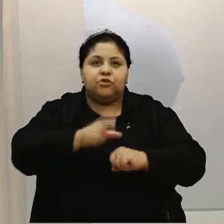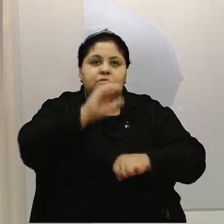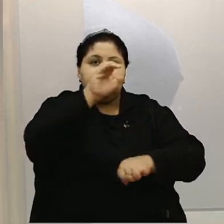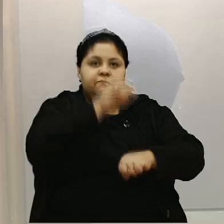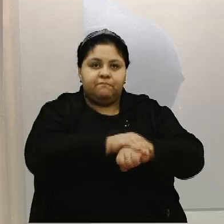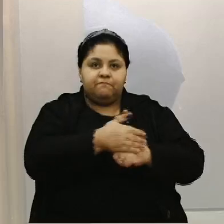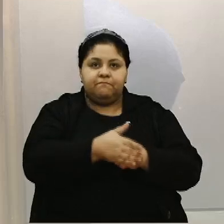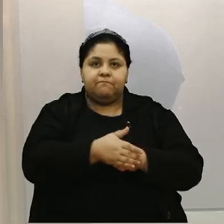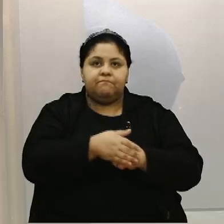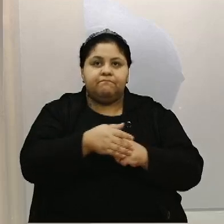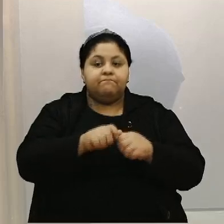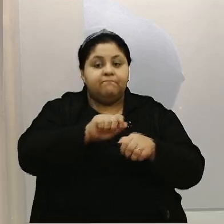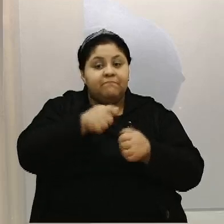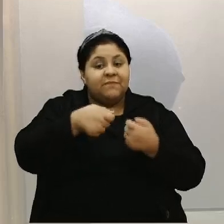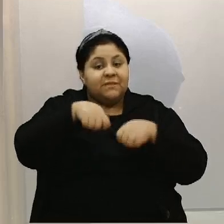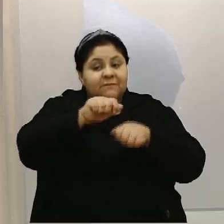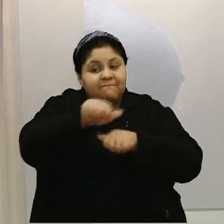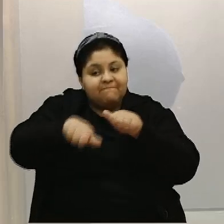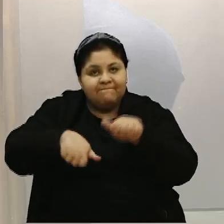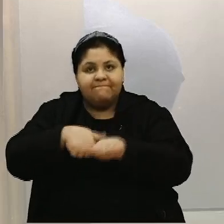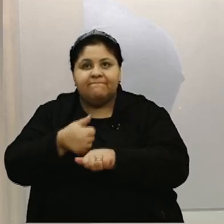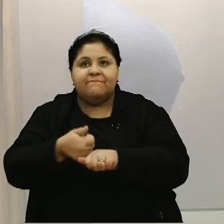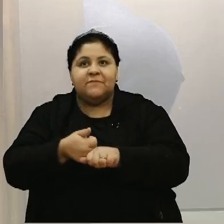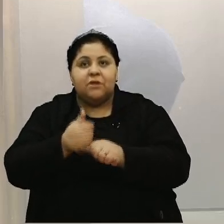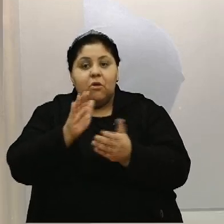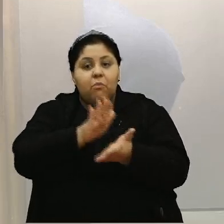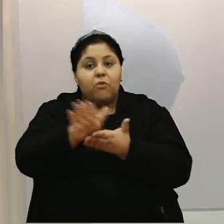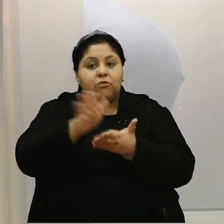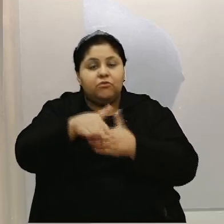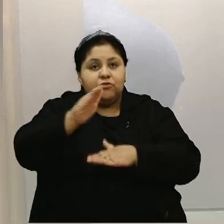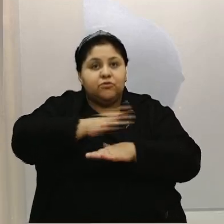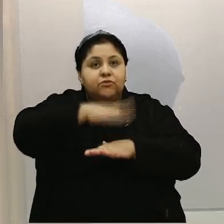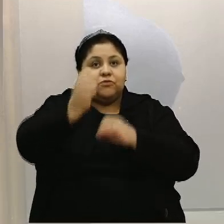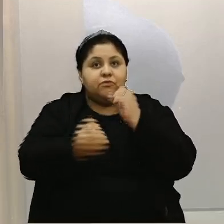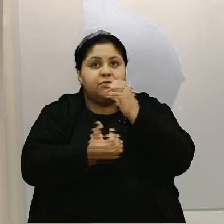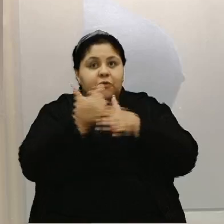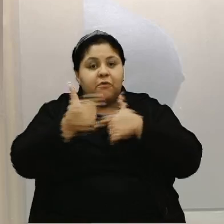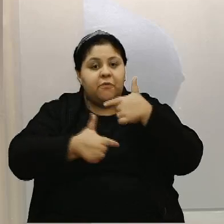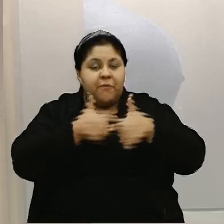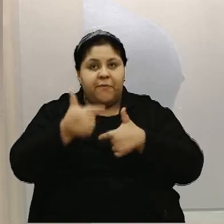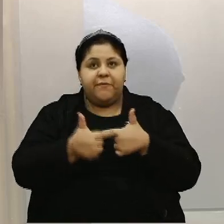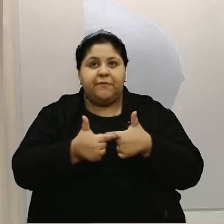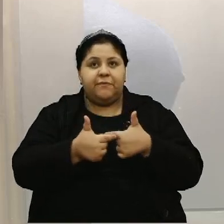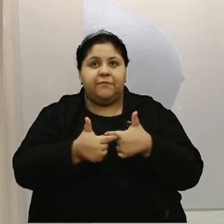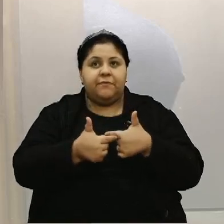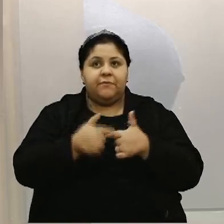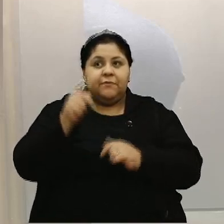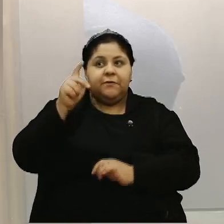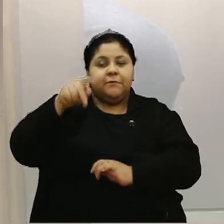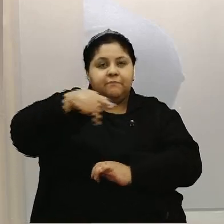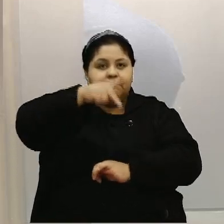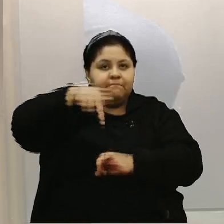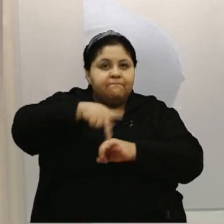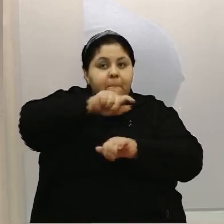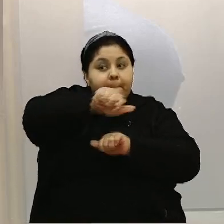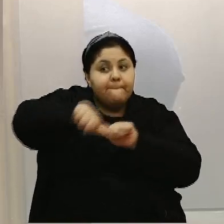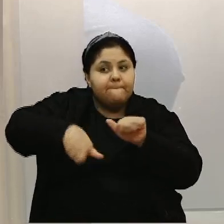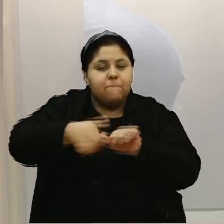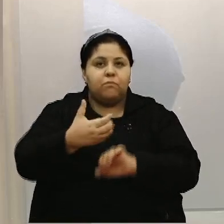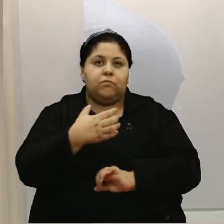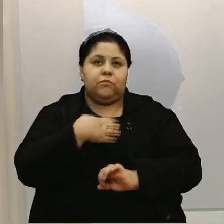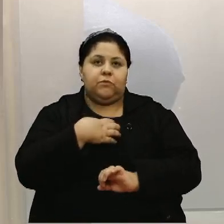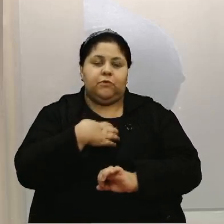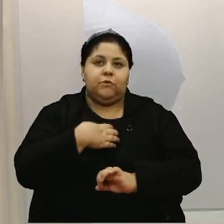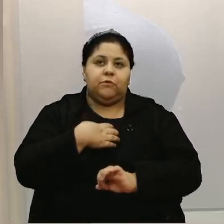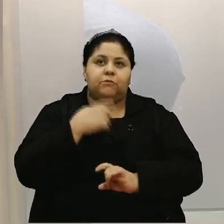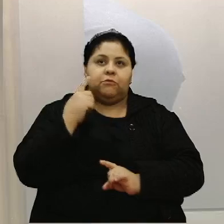que produzir mais, gerar mais emprego, para que a população, o nível do país, mude de patamar. Porque